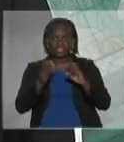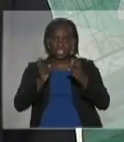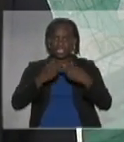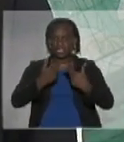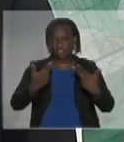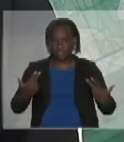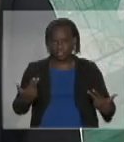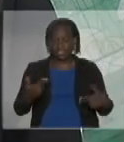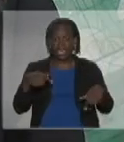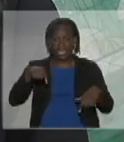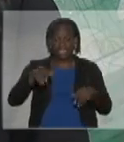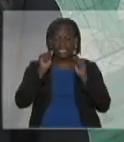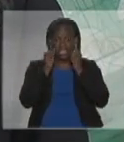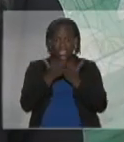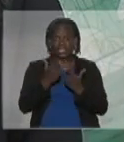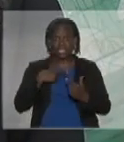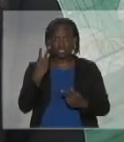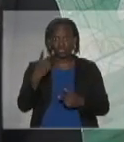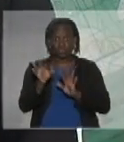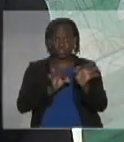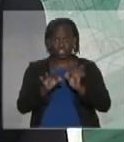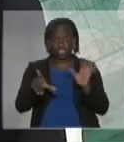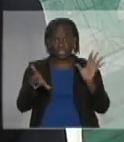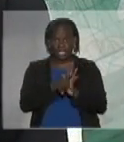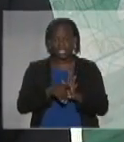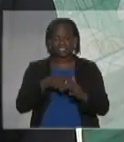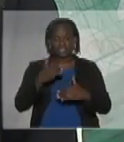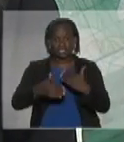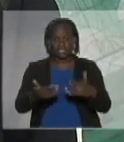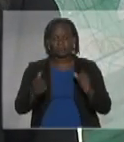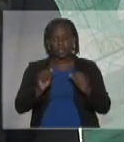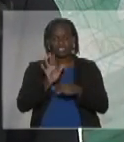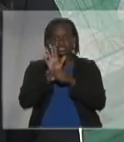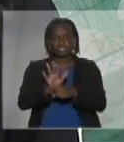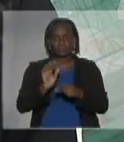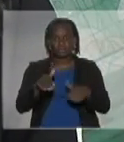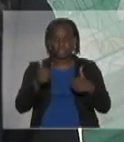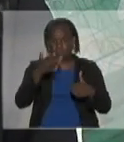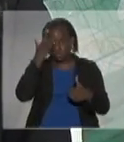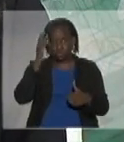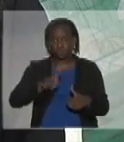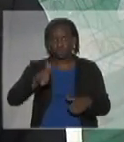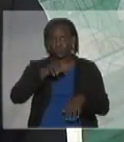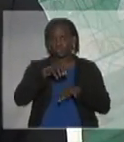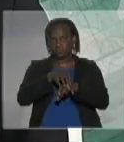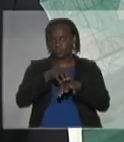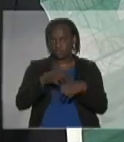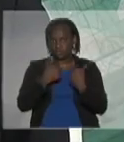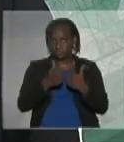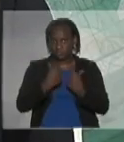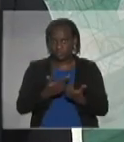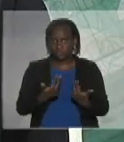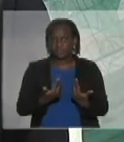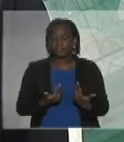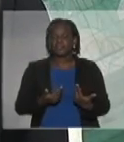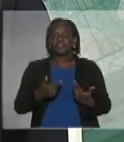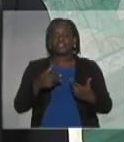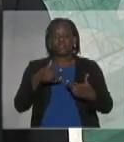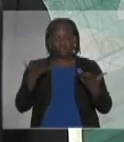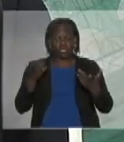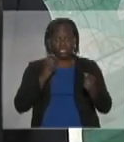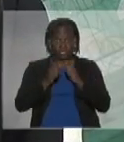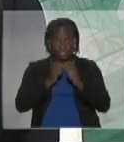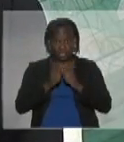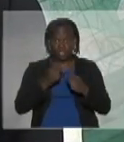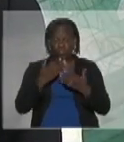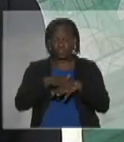modais. Aqui na Alerj, 2 projetos de lei em tramitação podem trazer melhorias para os usuários do transporte público. No Alerj Debate